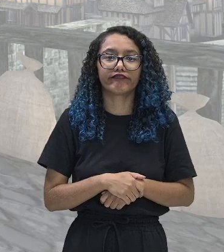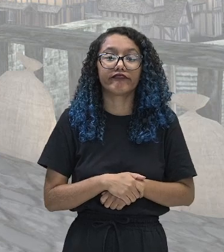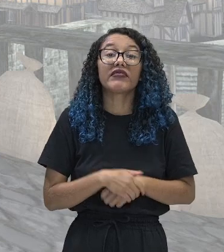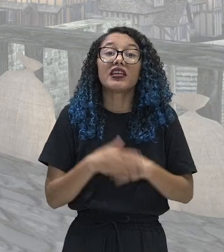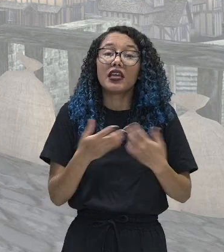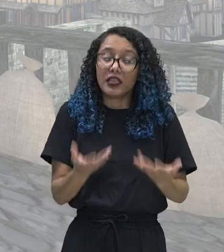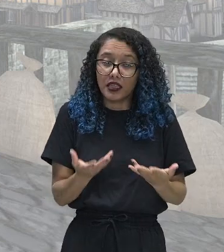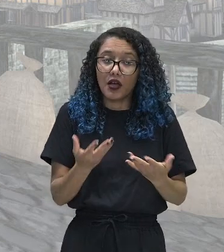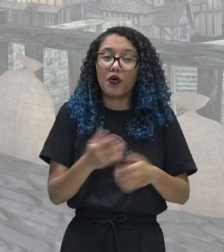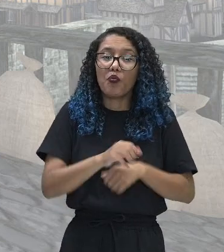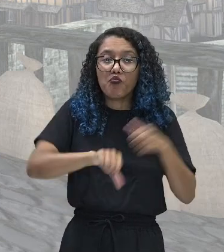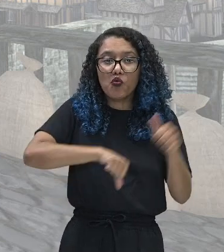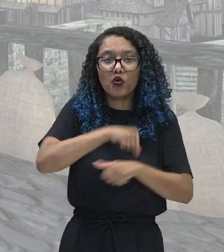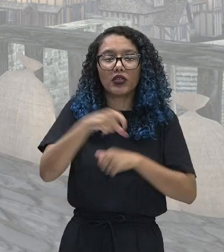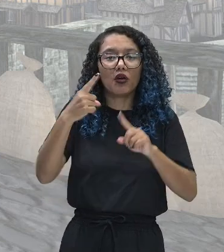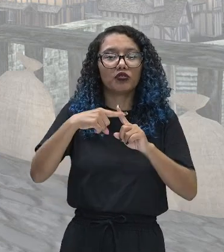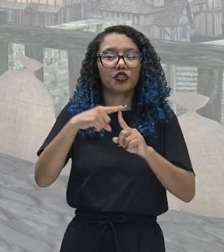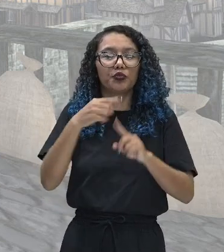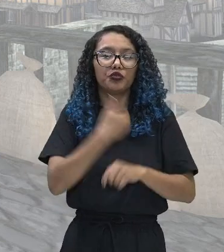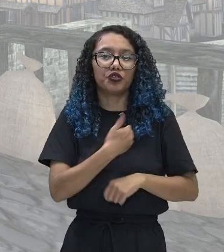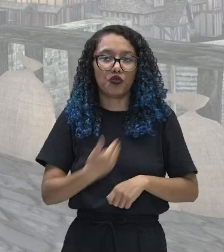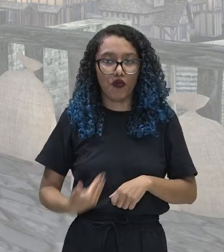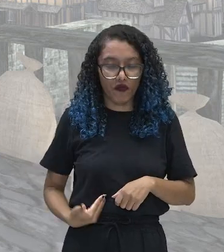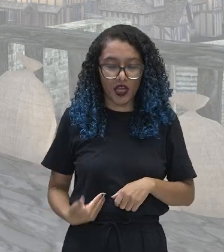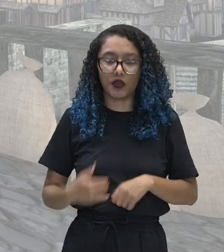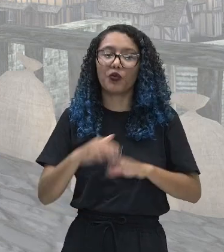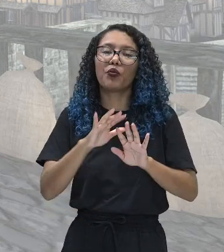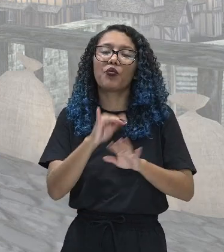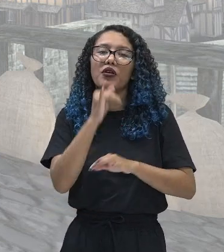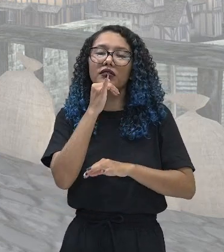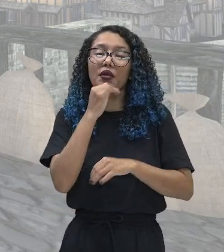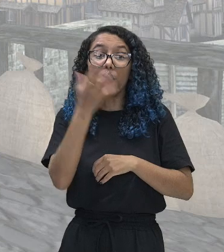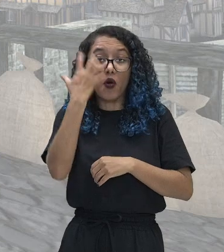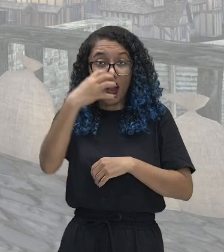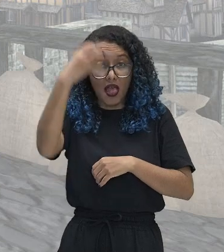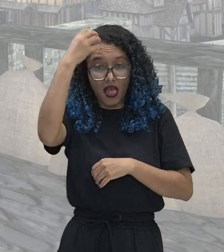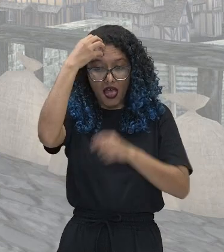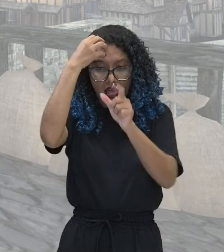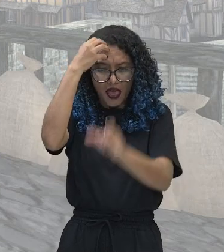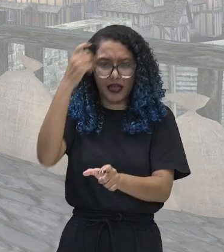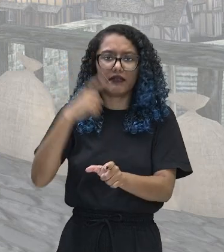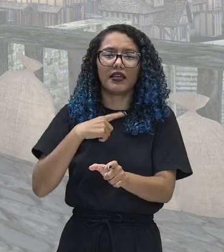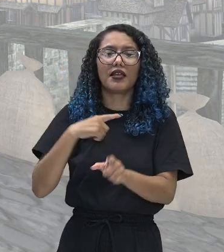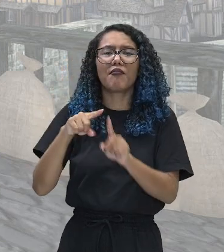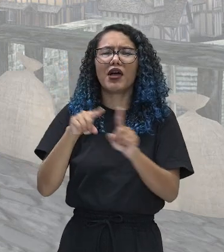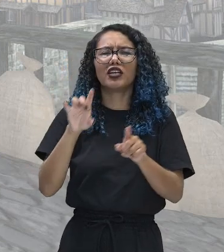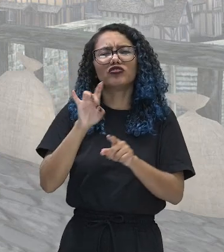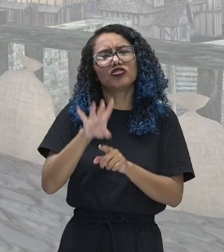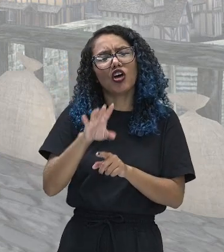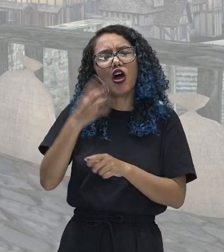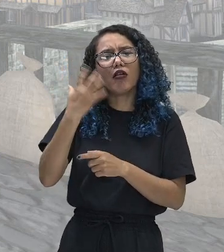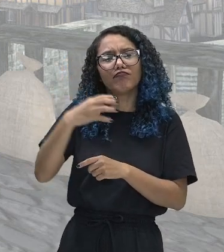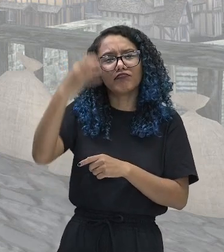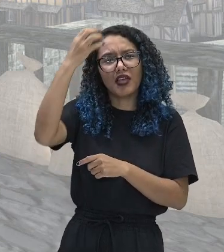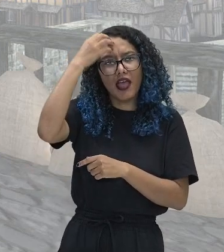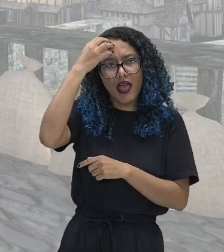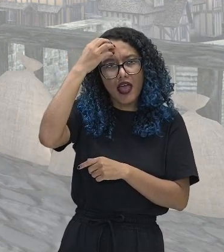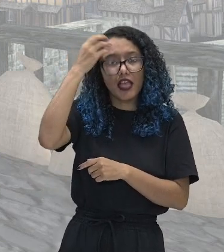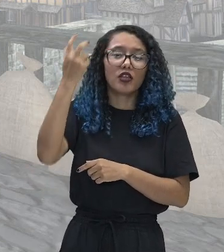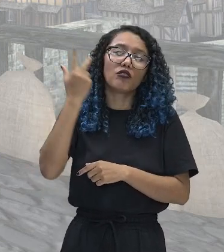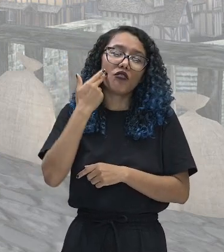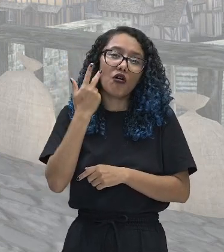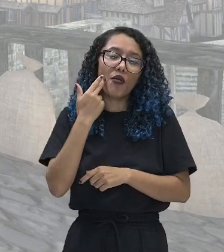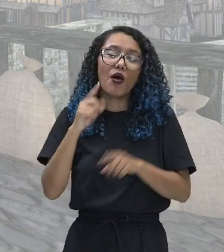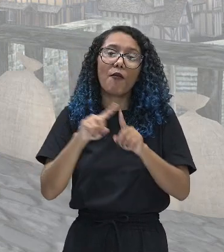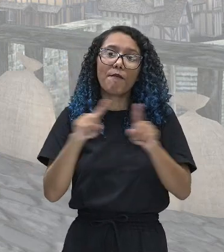parlamentar. Ou seja, existia o rei, mas o rei só reinava. Quem governava, de fato, era o parlamento.